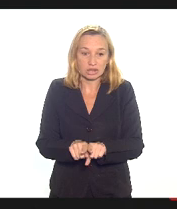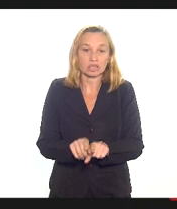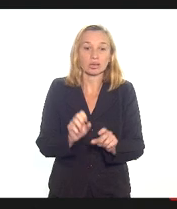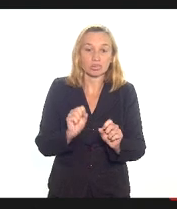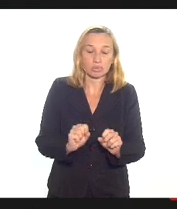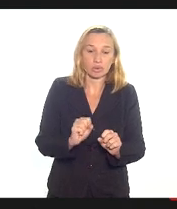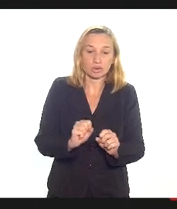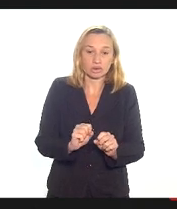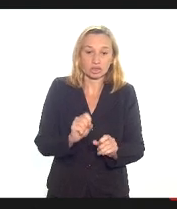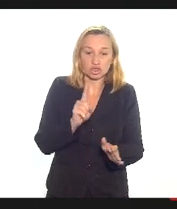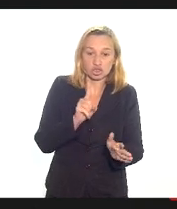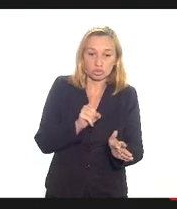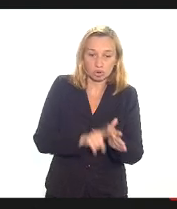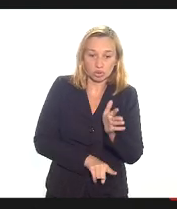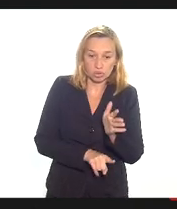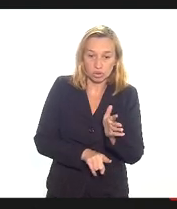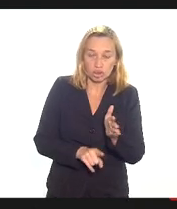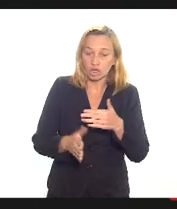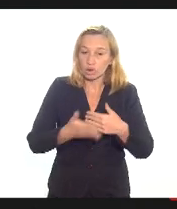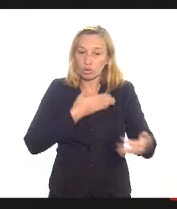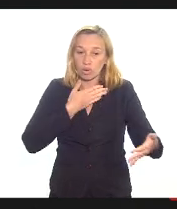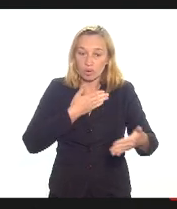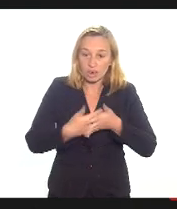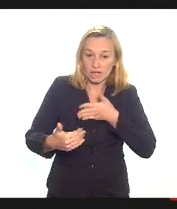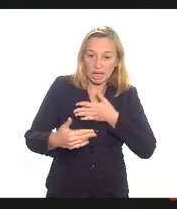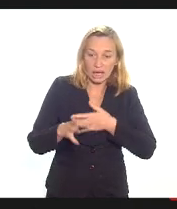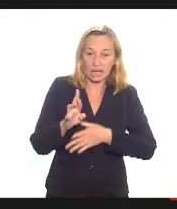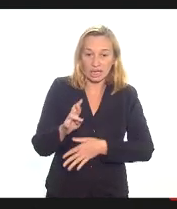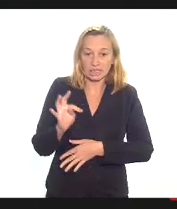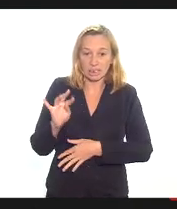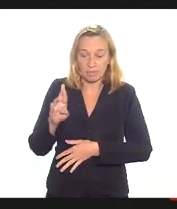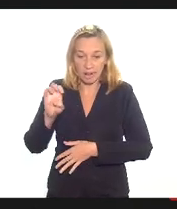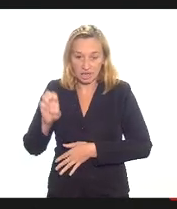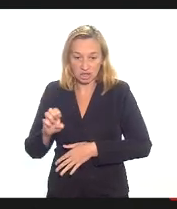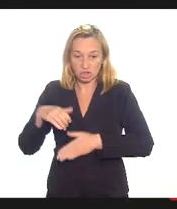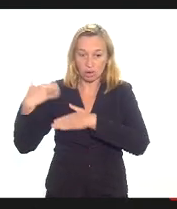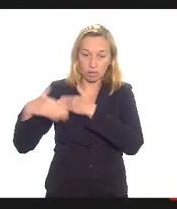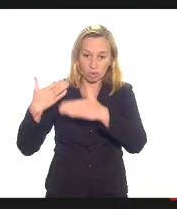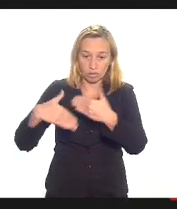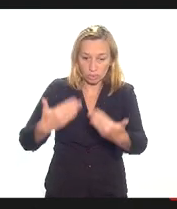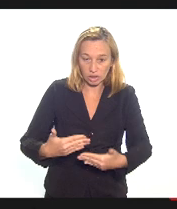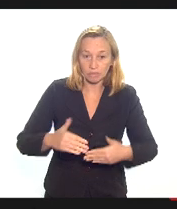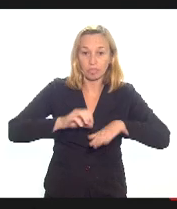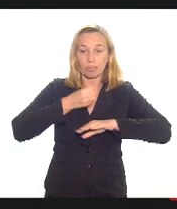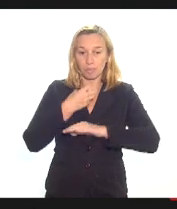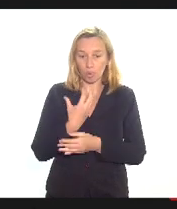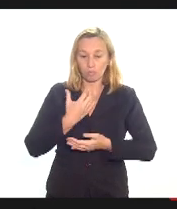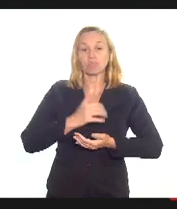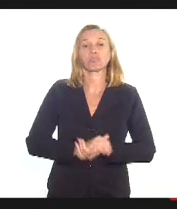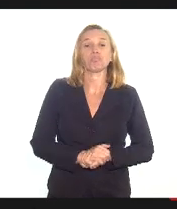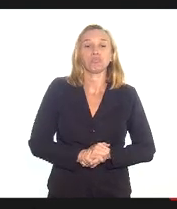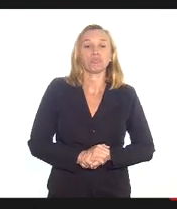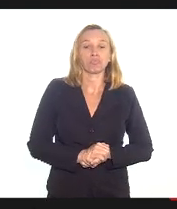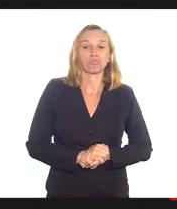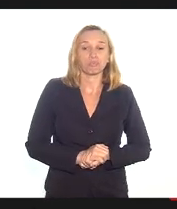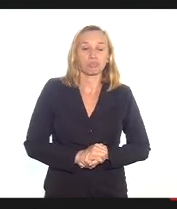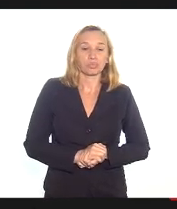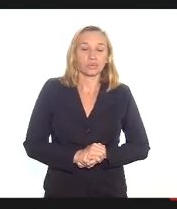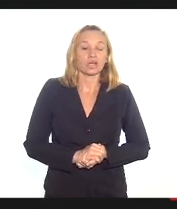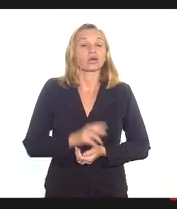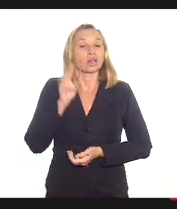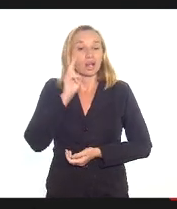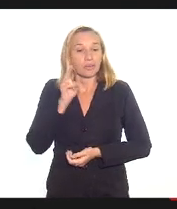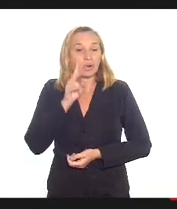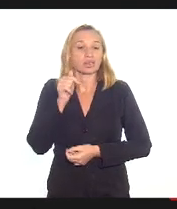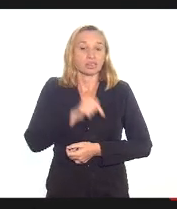amortizar isso em qualquer trimestre ao longo do tempo. Bom, também foi